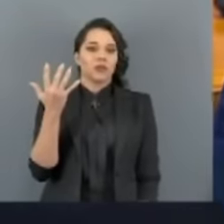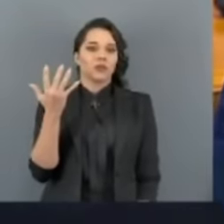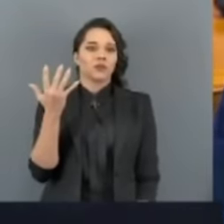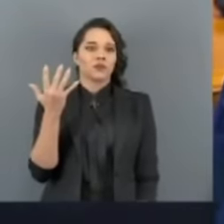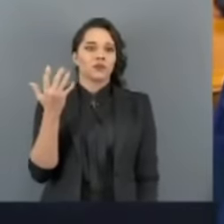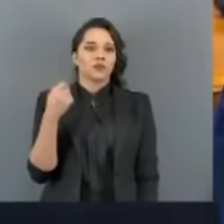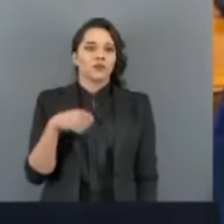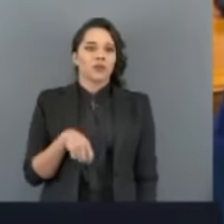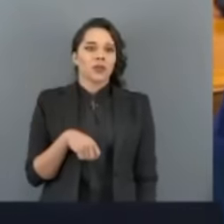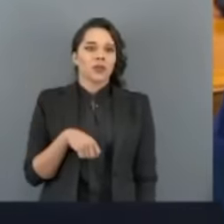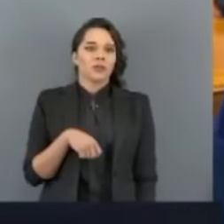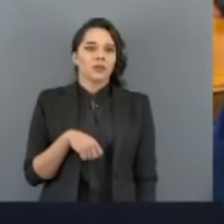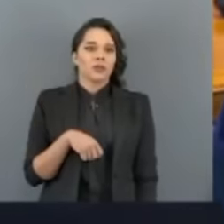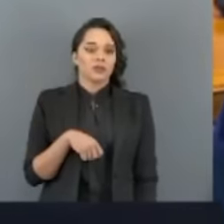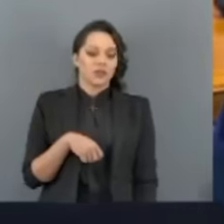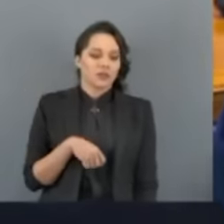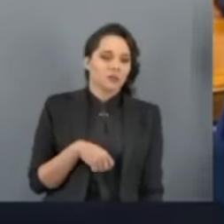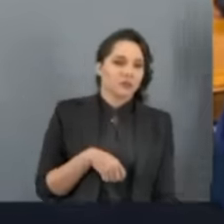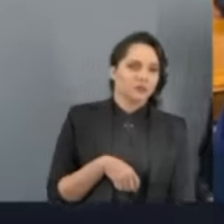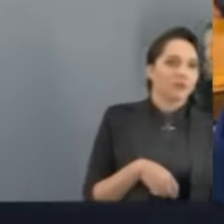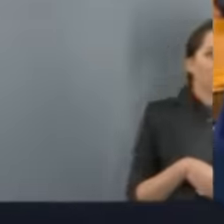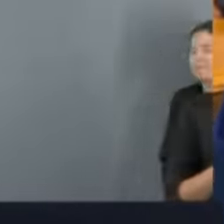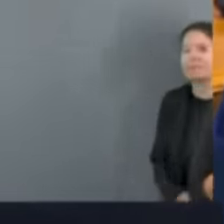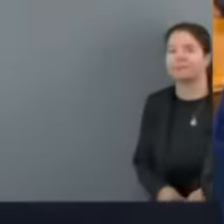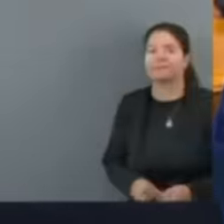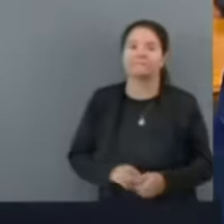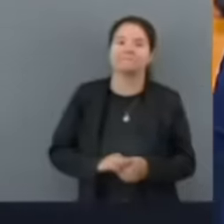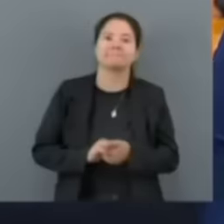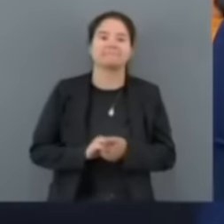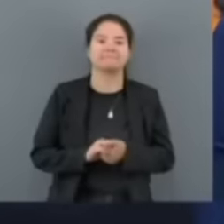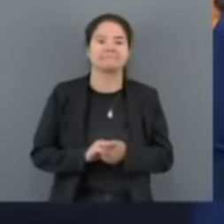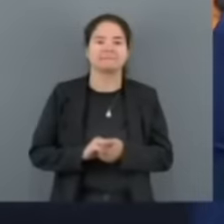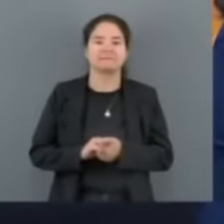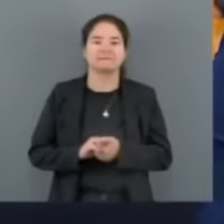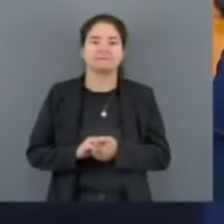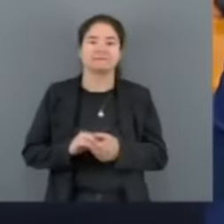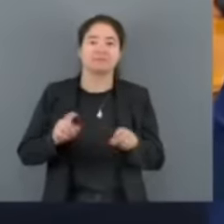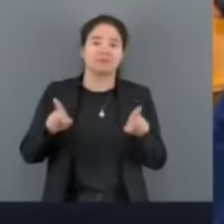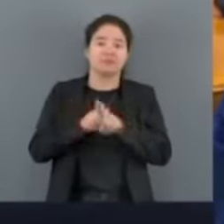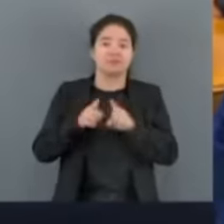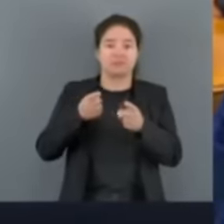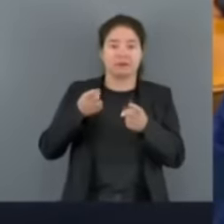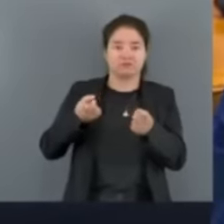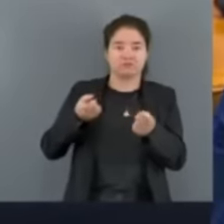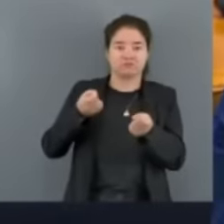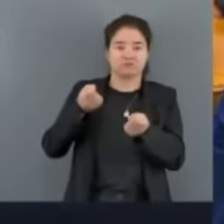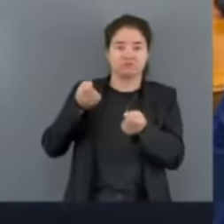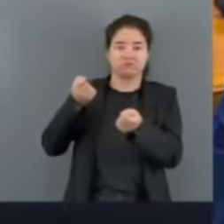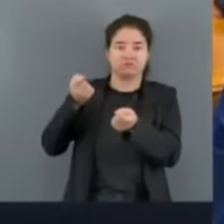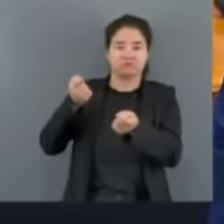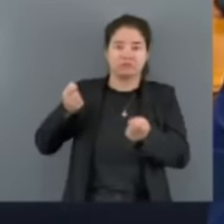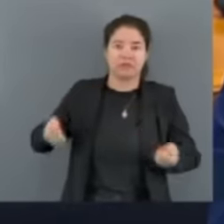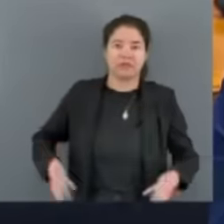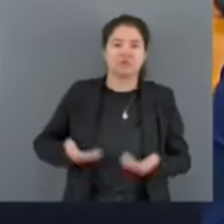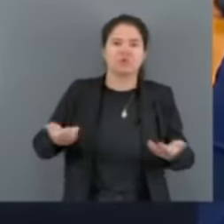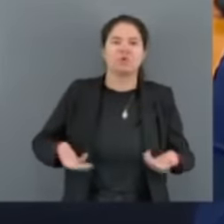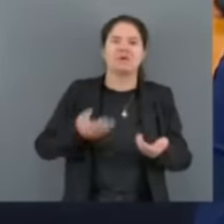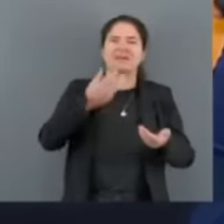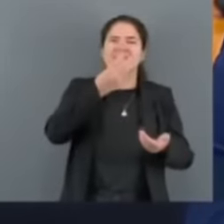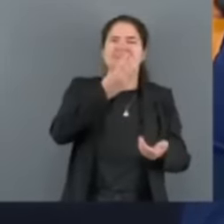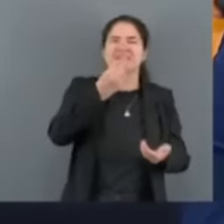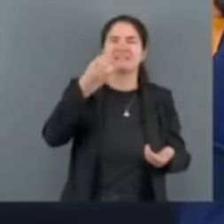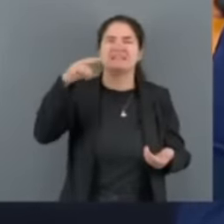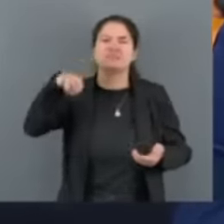Um cenário... Tá aqui, ó. Parece que gastou 300 mil com questão de gasolina